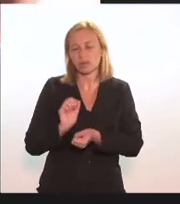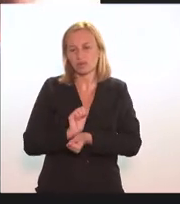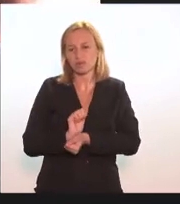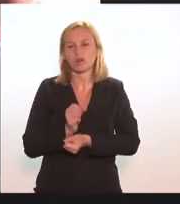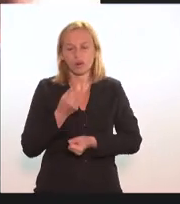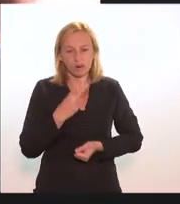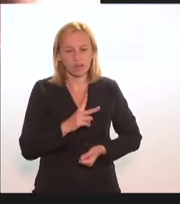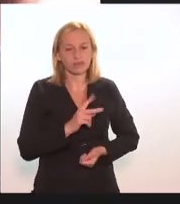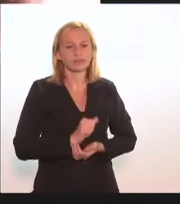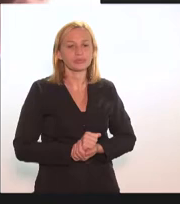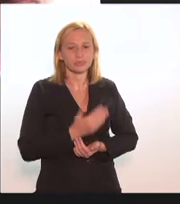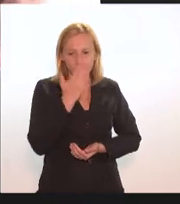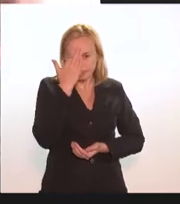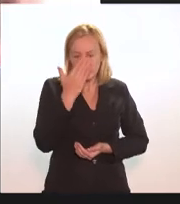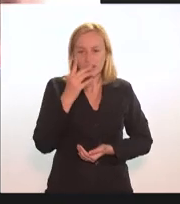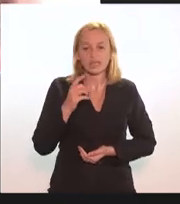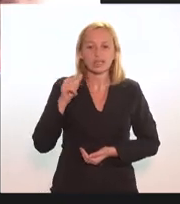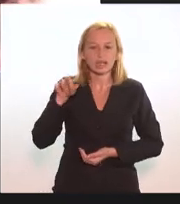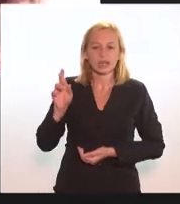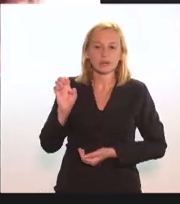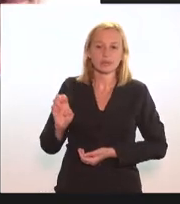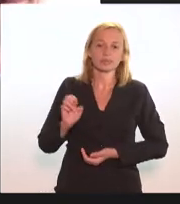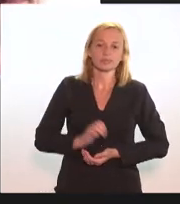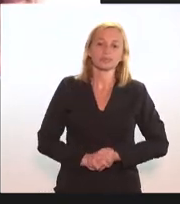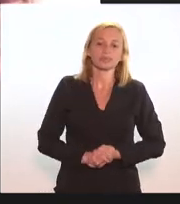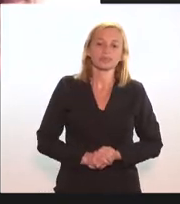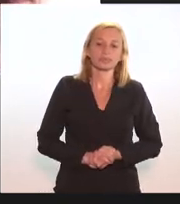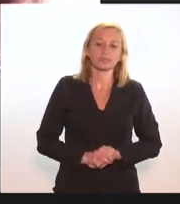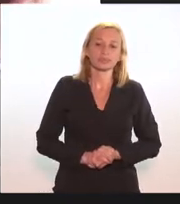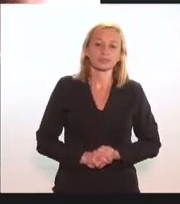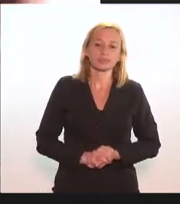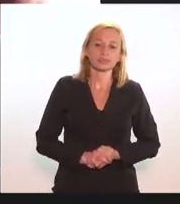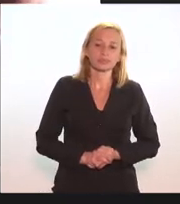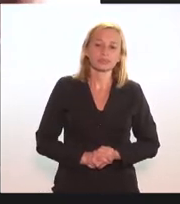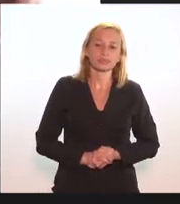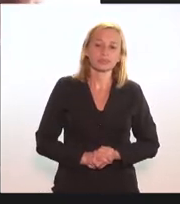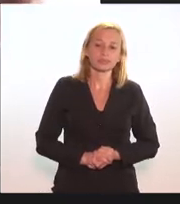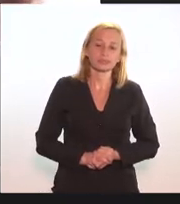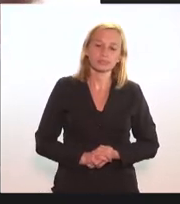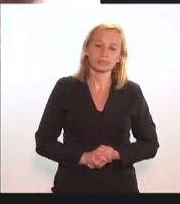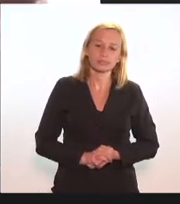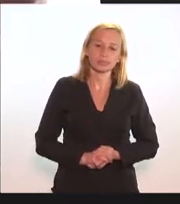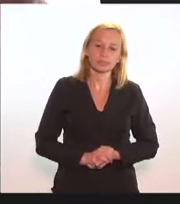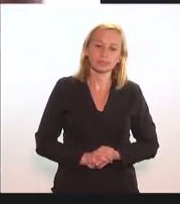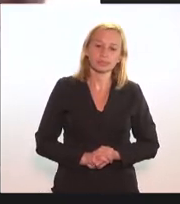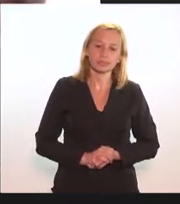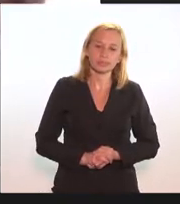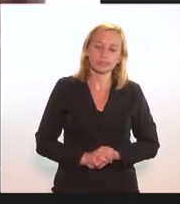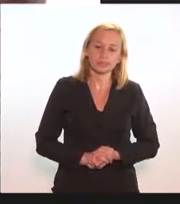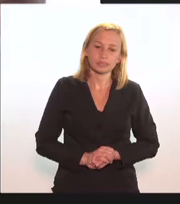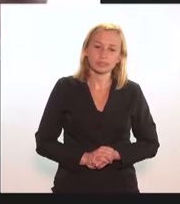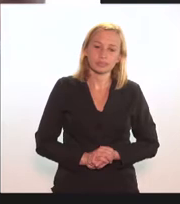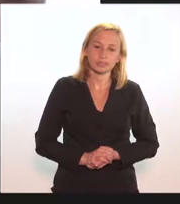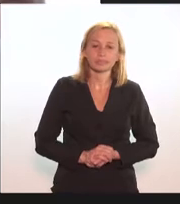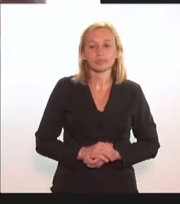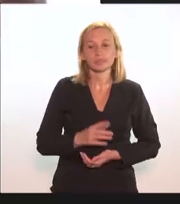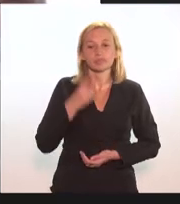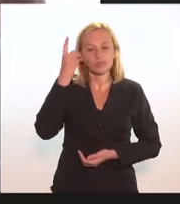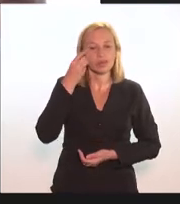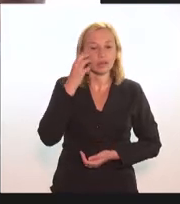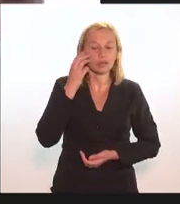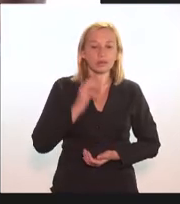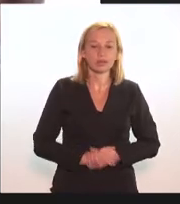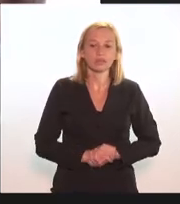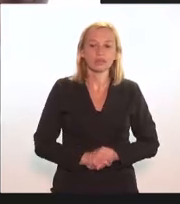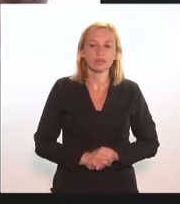Perfeito. Tá, obrigado, Guilherme. Se precisar disso, eu estou à disposição. Um abraço. Idem, abraço. Deputado Rodrigo Carneiro,